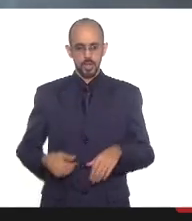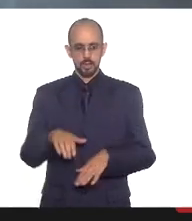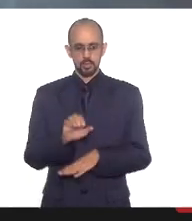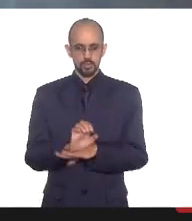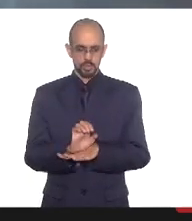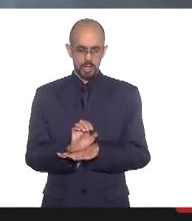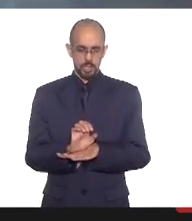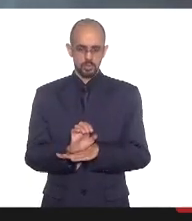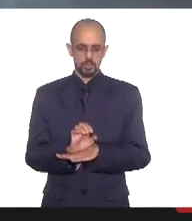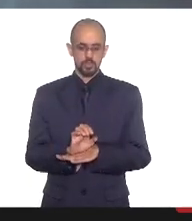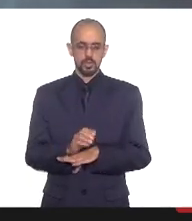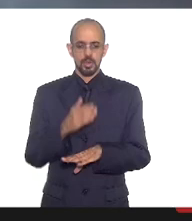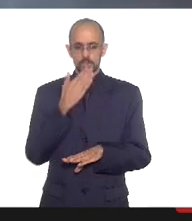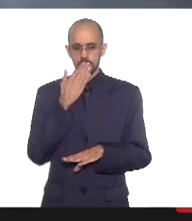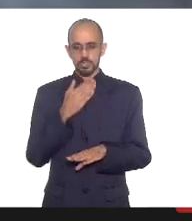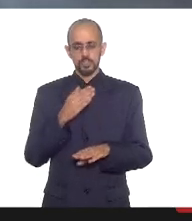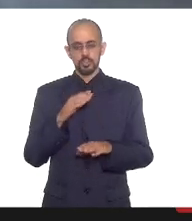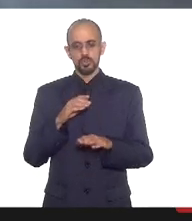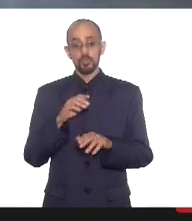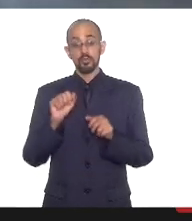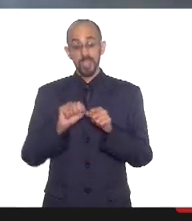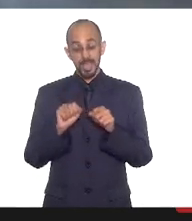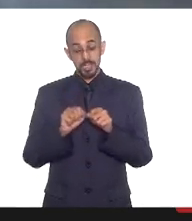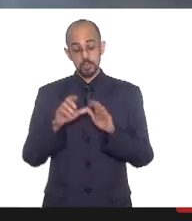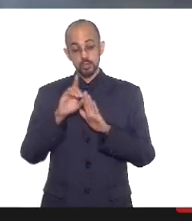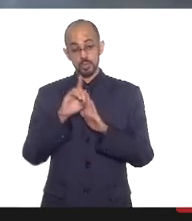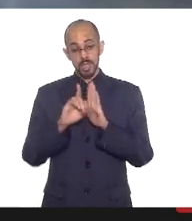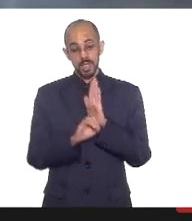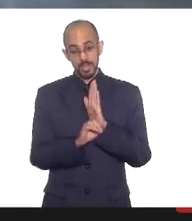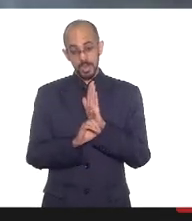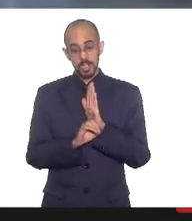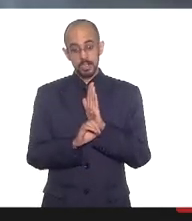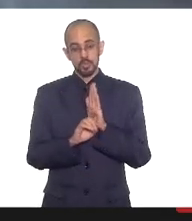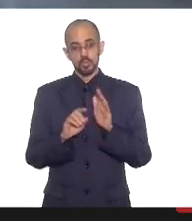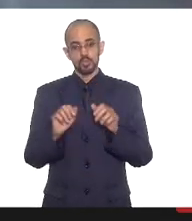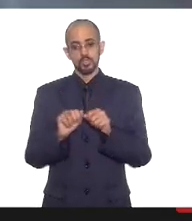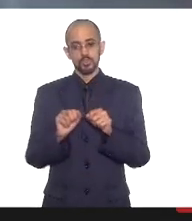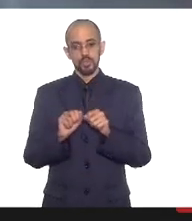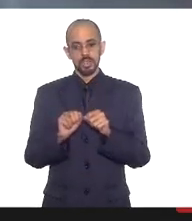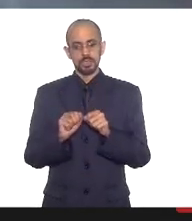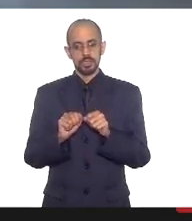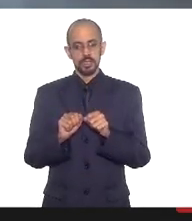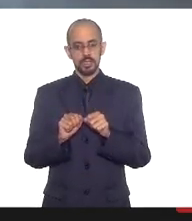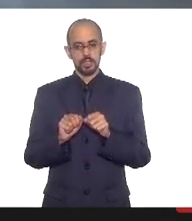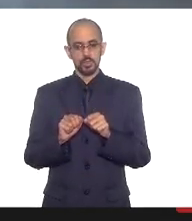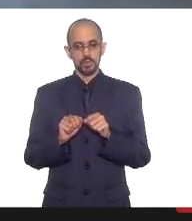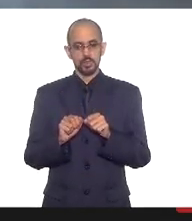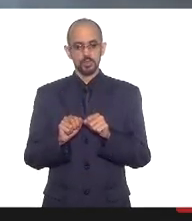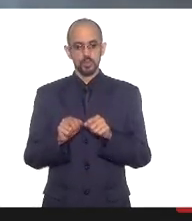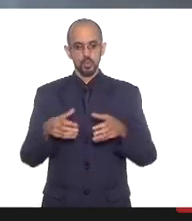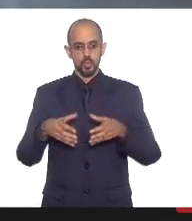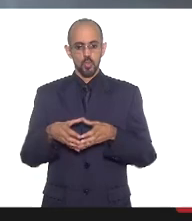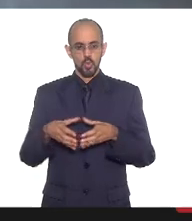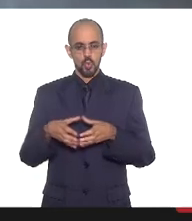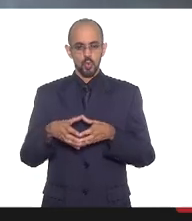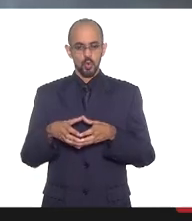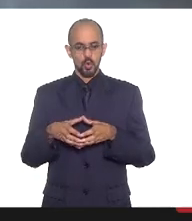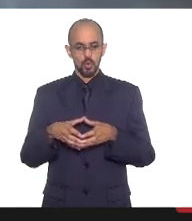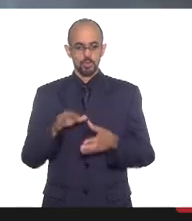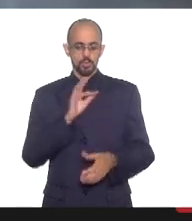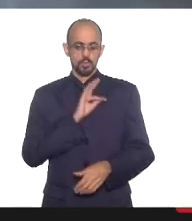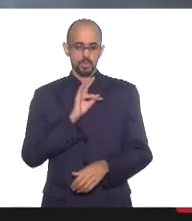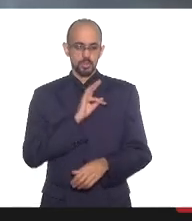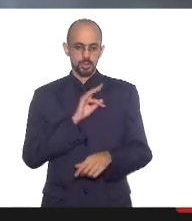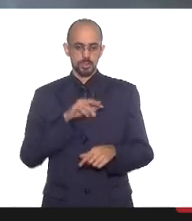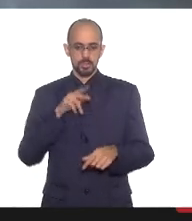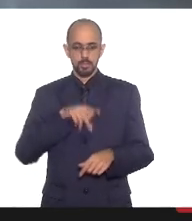fez expediu um decreto antecipam da vacinação de um grupo de profissionais de segurança antecipam da vacinação também os